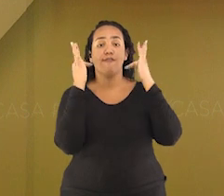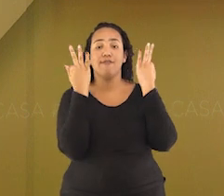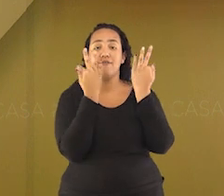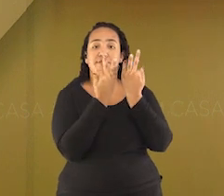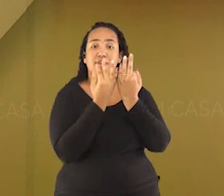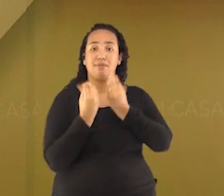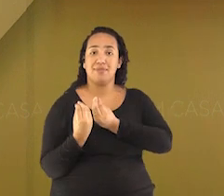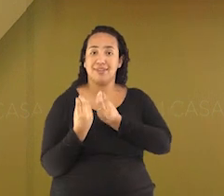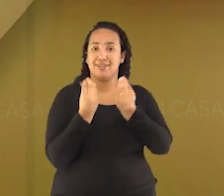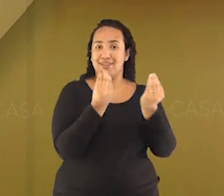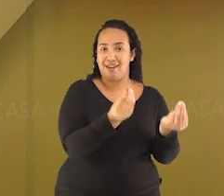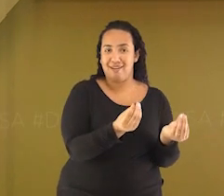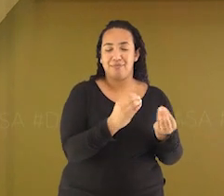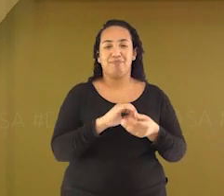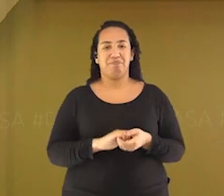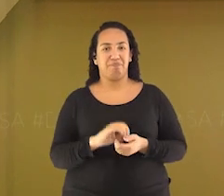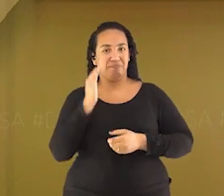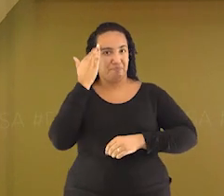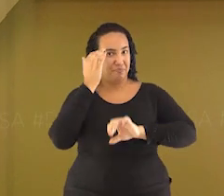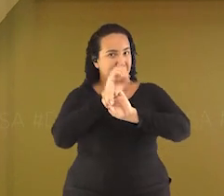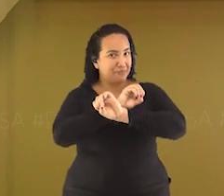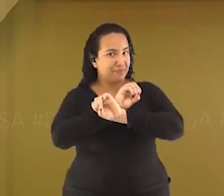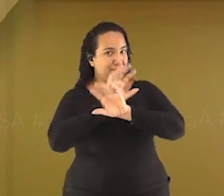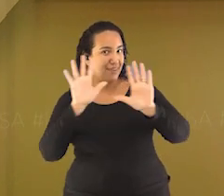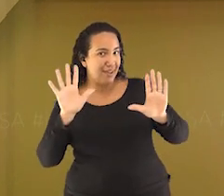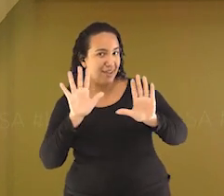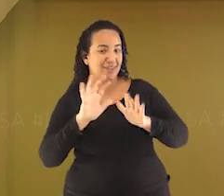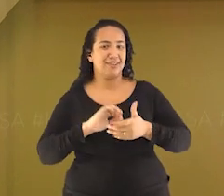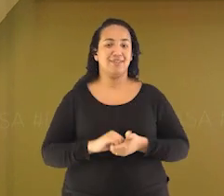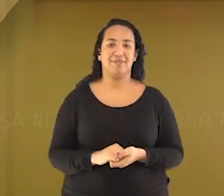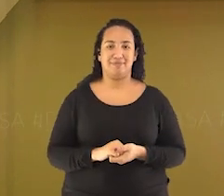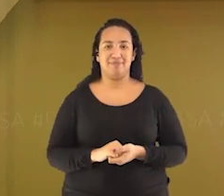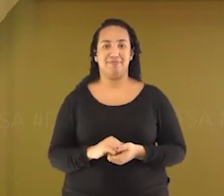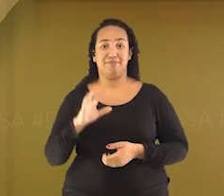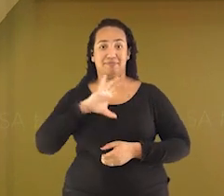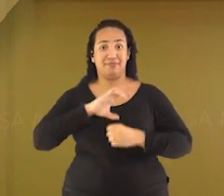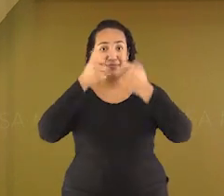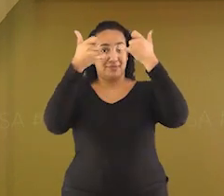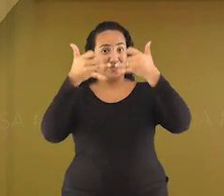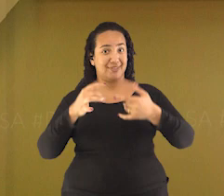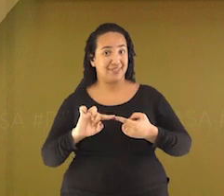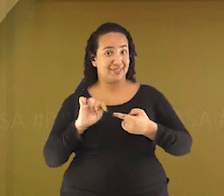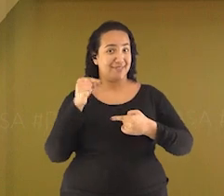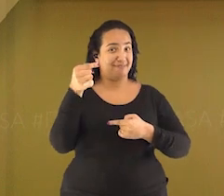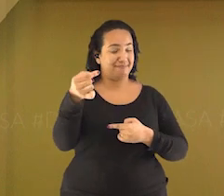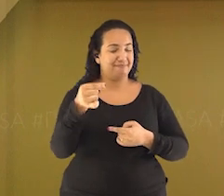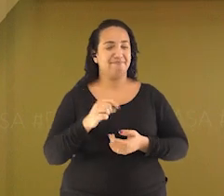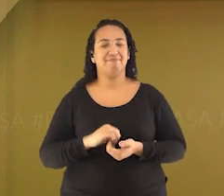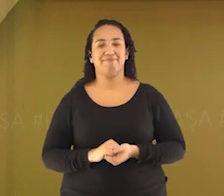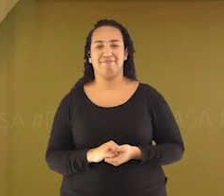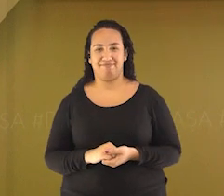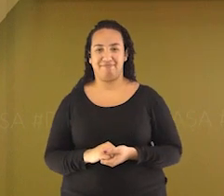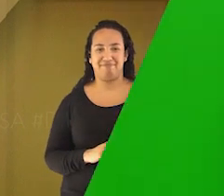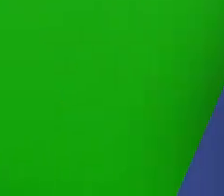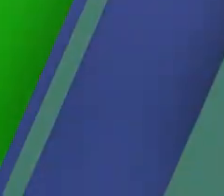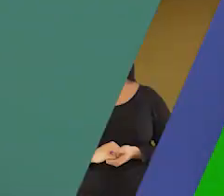um familiar. E aí, ficou explicado? Até o próximo Português